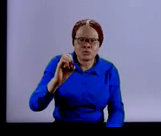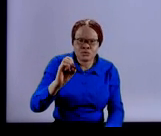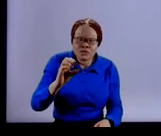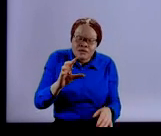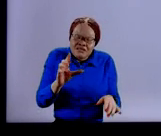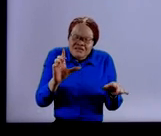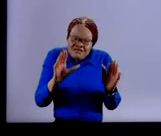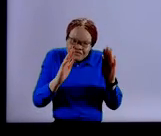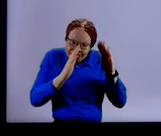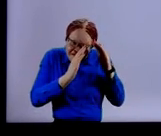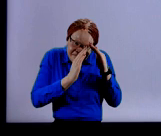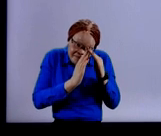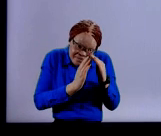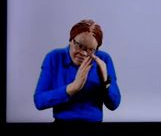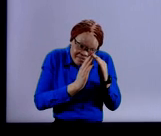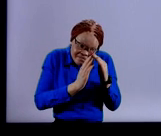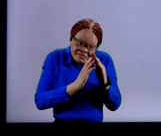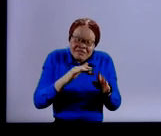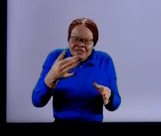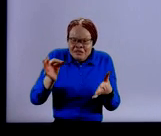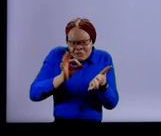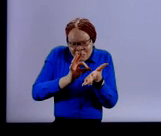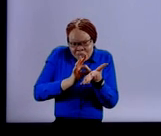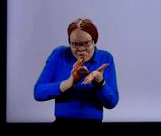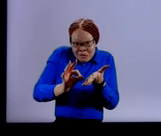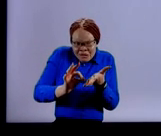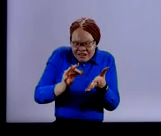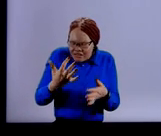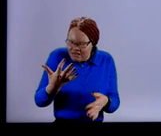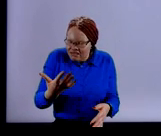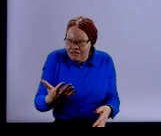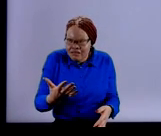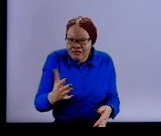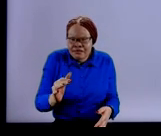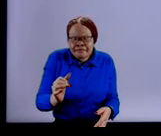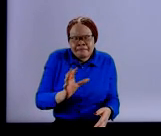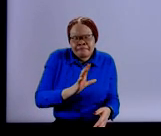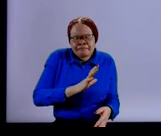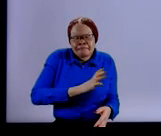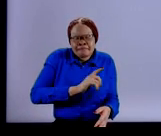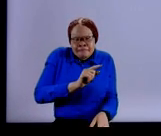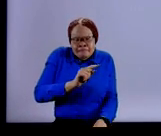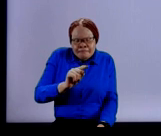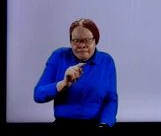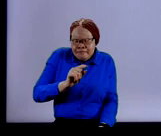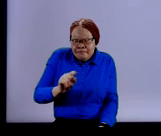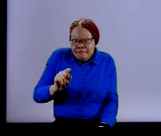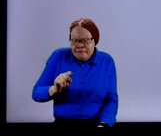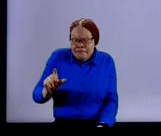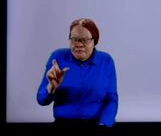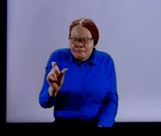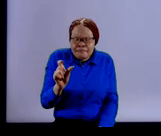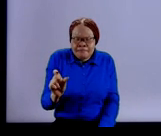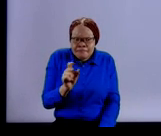pequena a casa é limpa Então o que temos aqui sublinhado